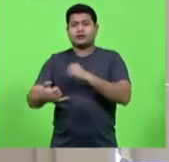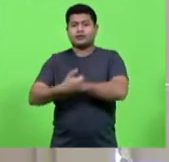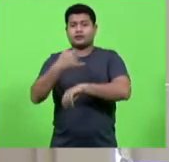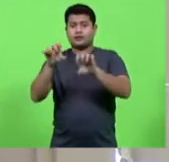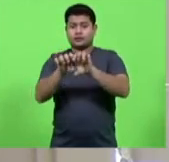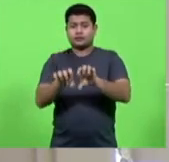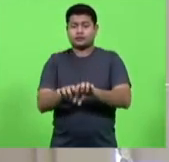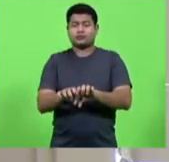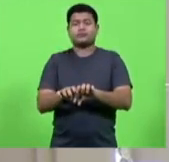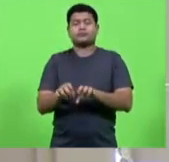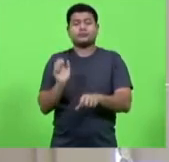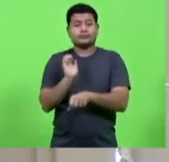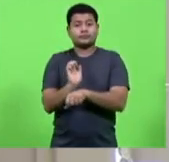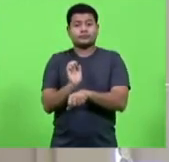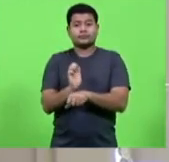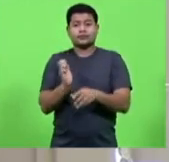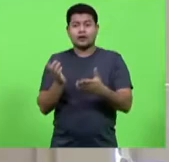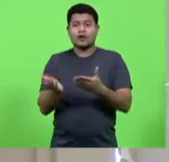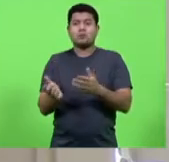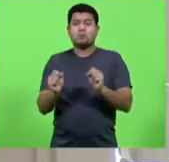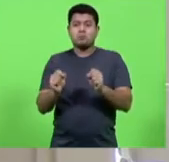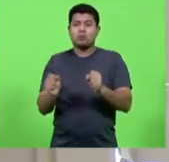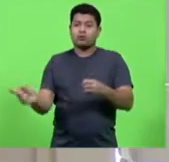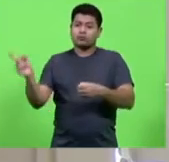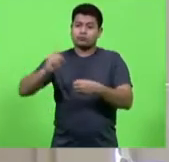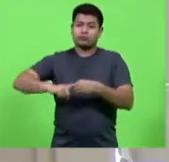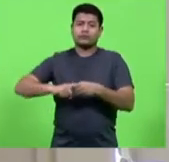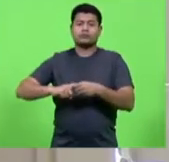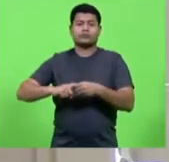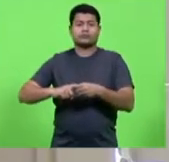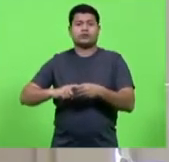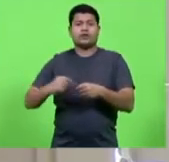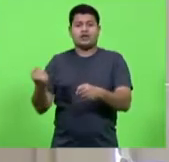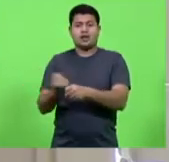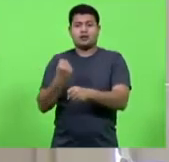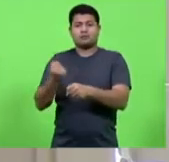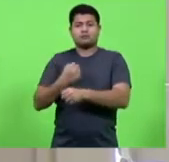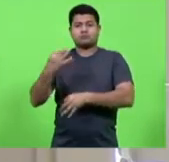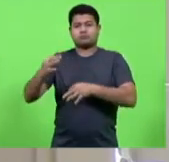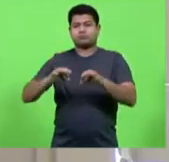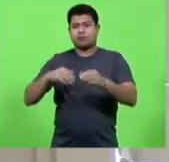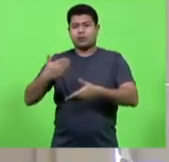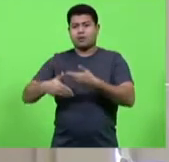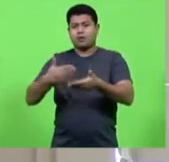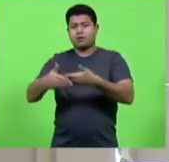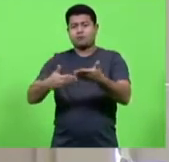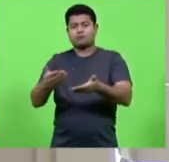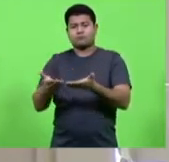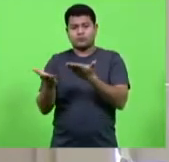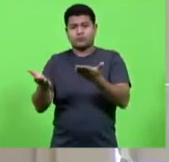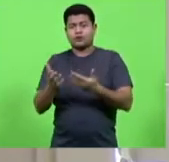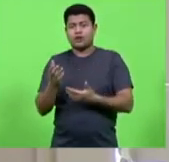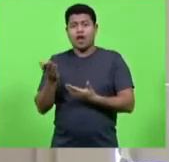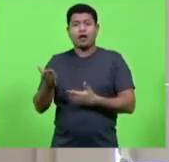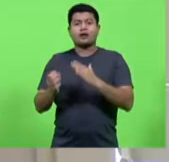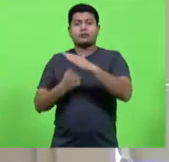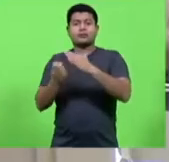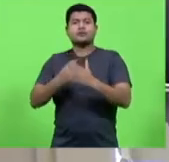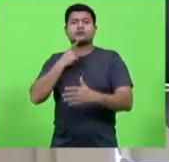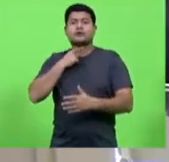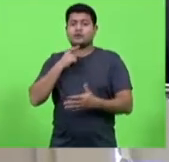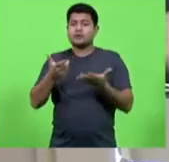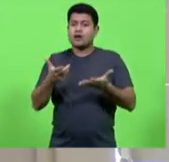de forma imediata. A empresa já demonstrou que tem boa vontade e interesse público em fazer